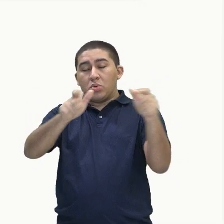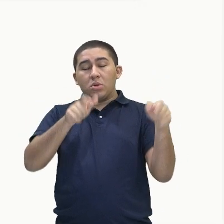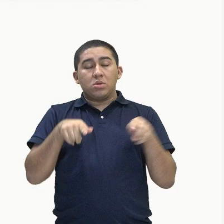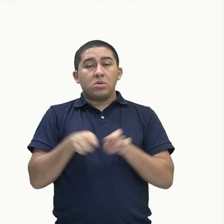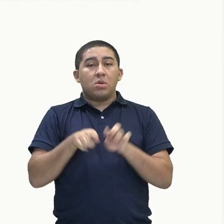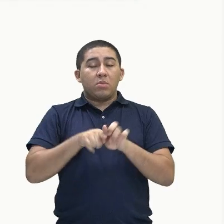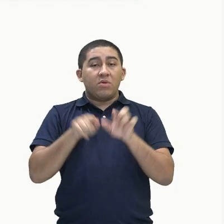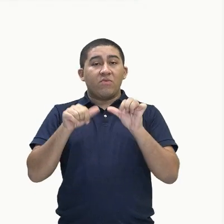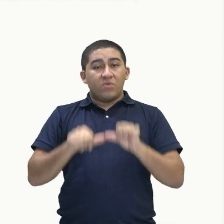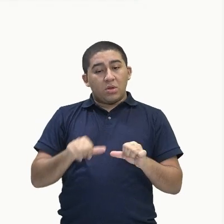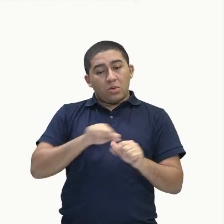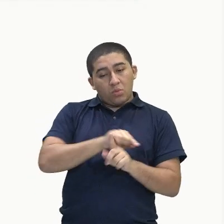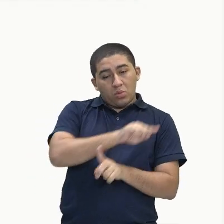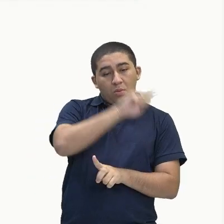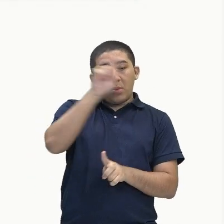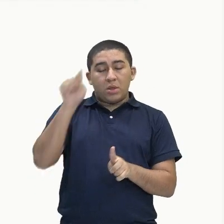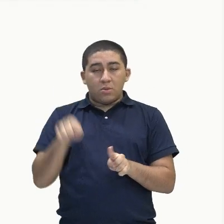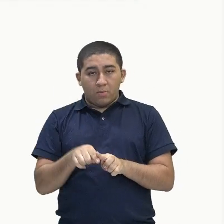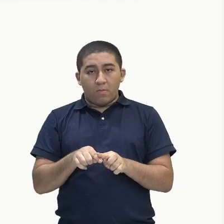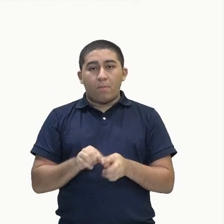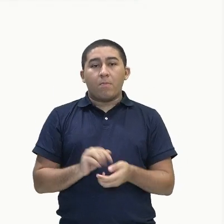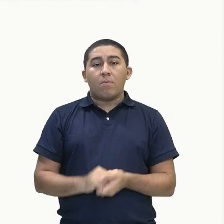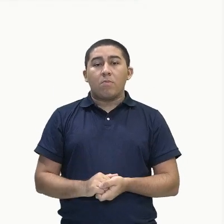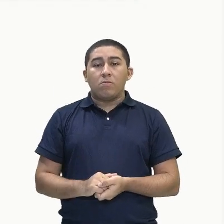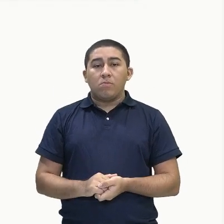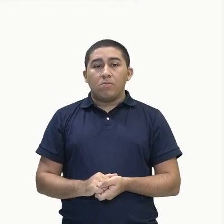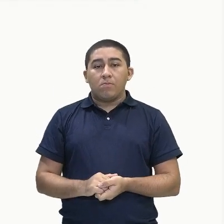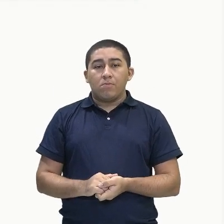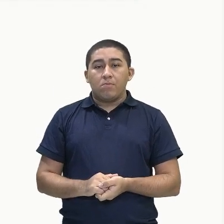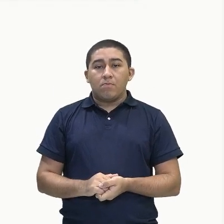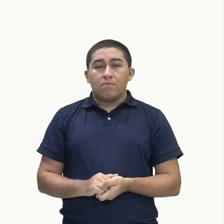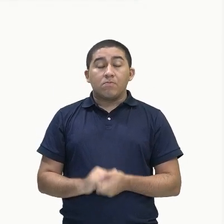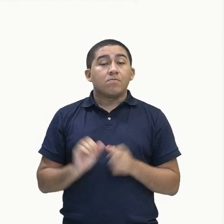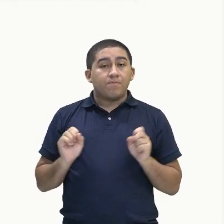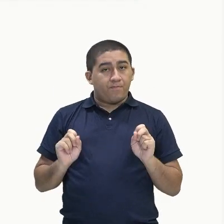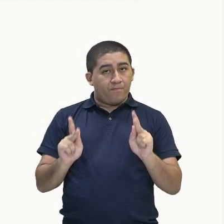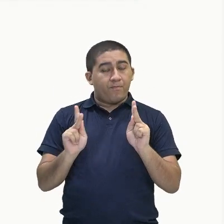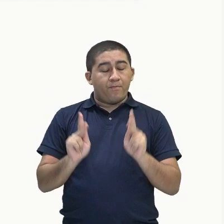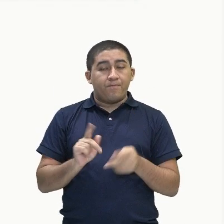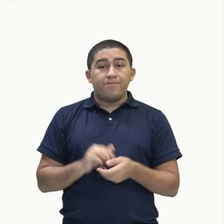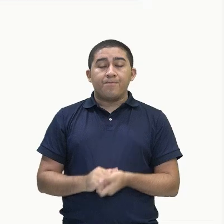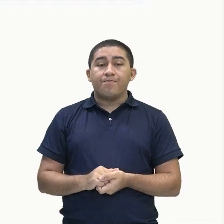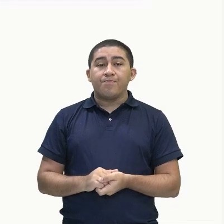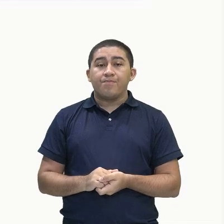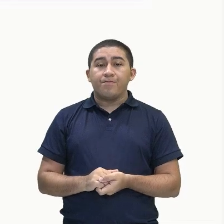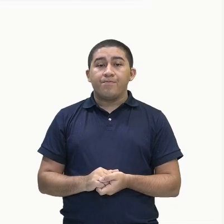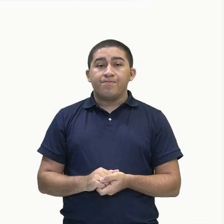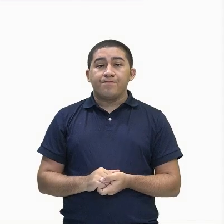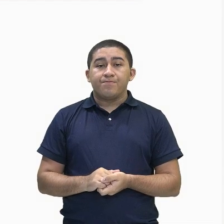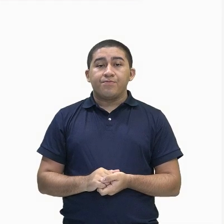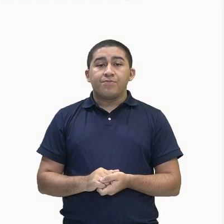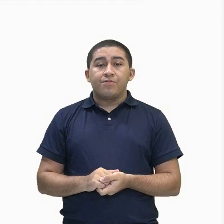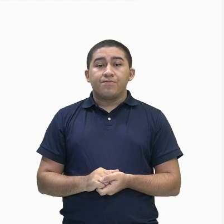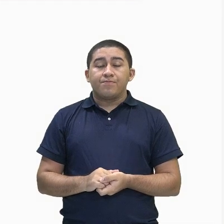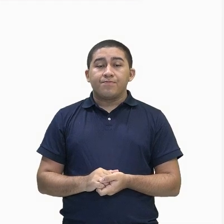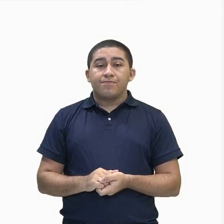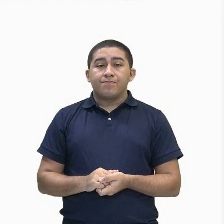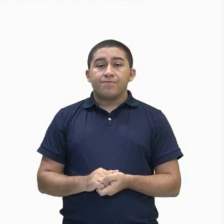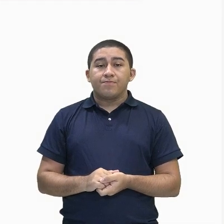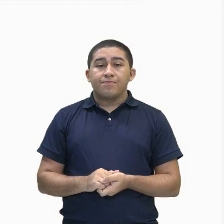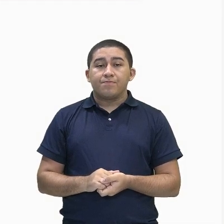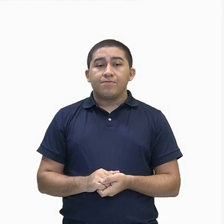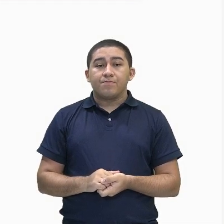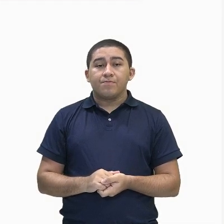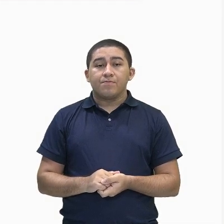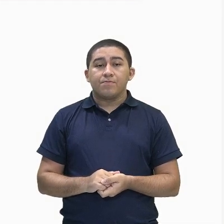ciclo recomeça, certo? Muito bem. Então, essas correntes,